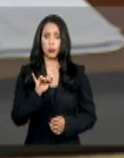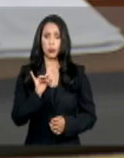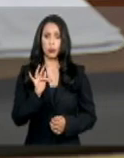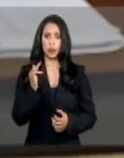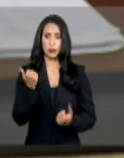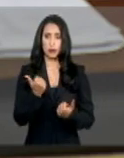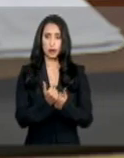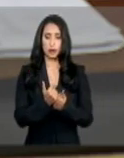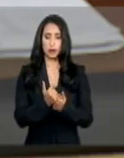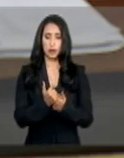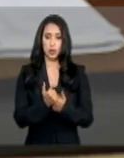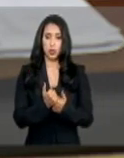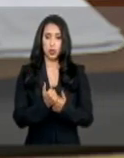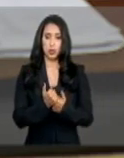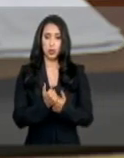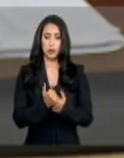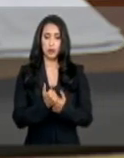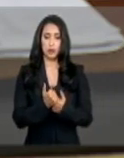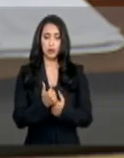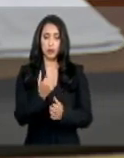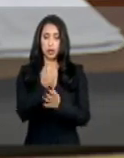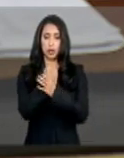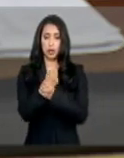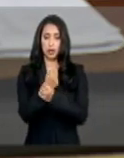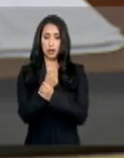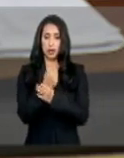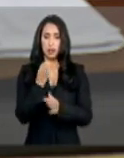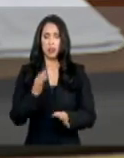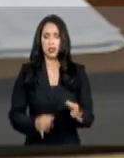à segurança jurídica